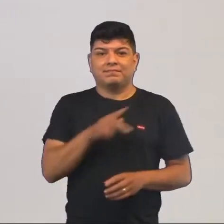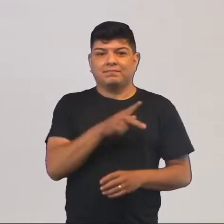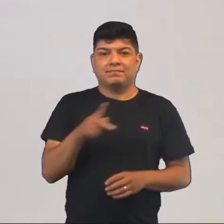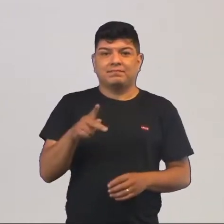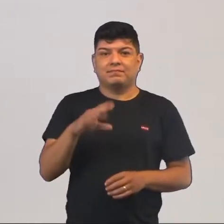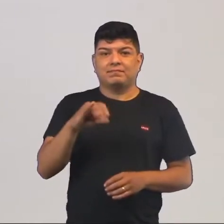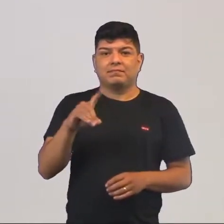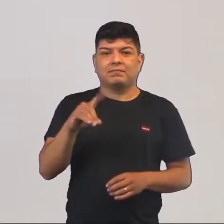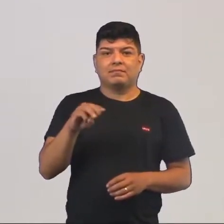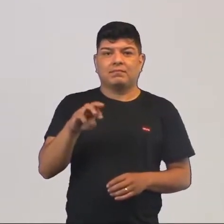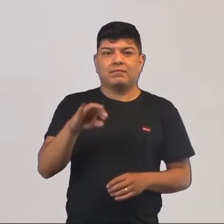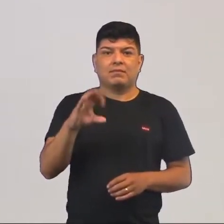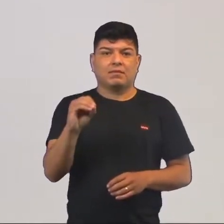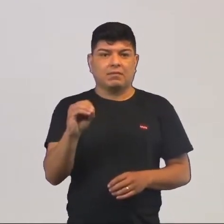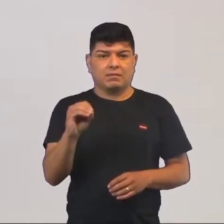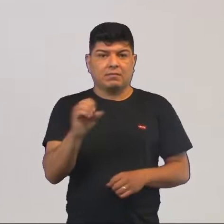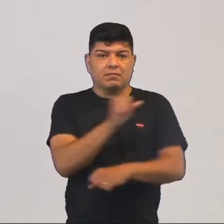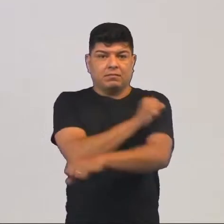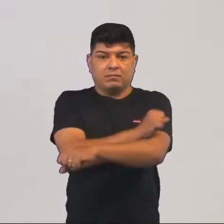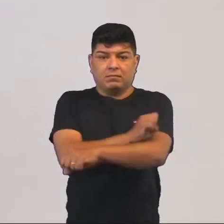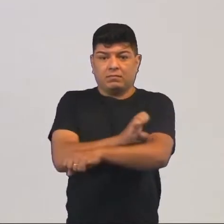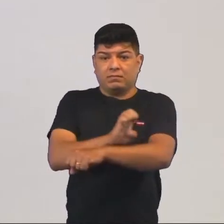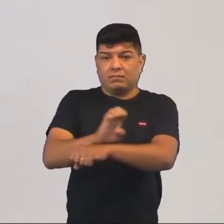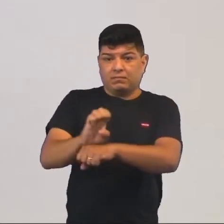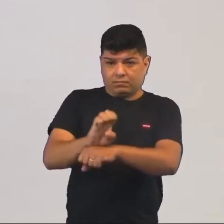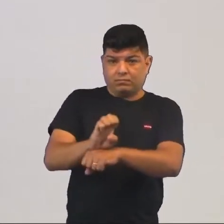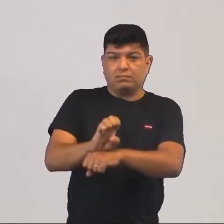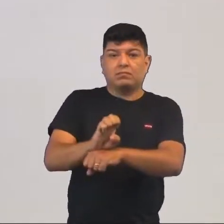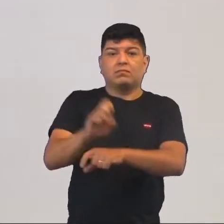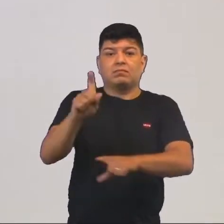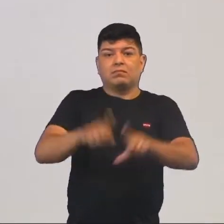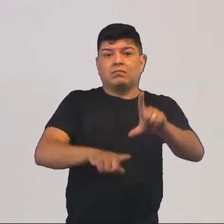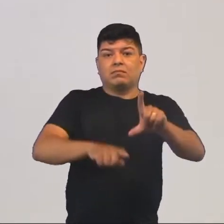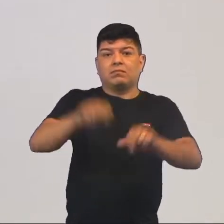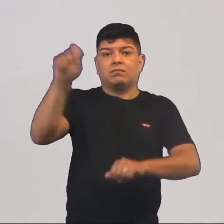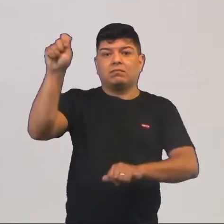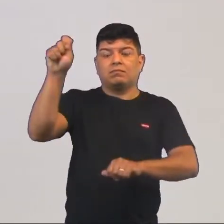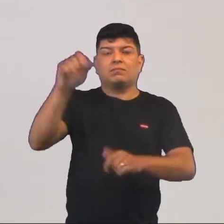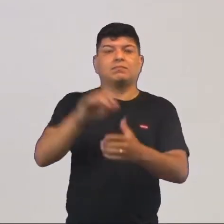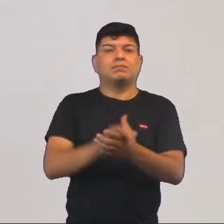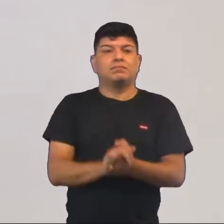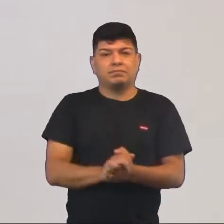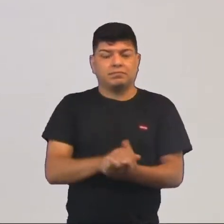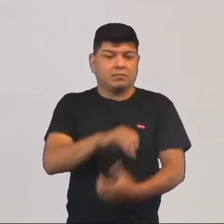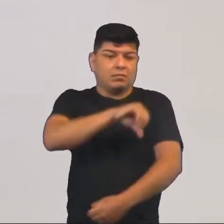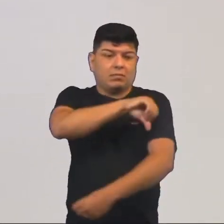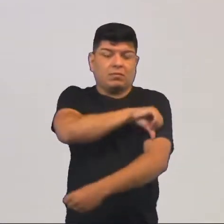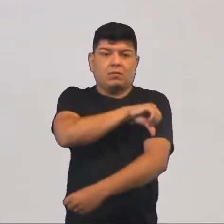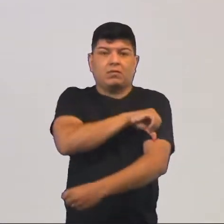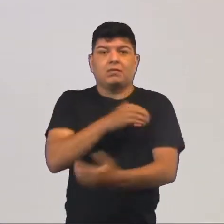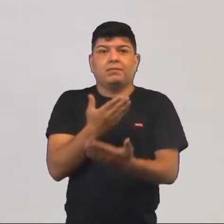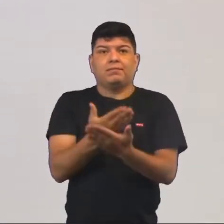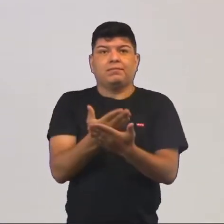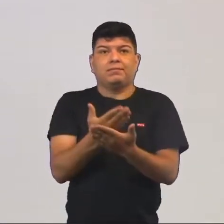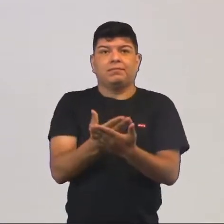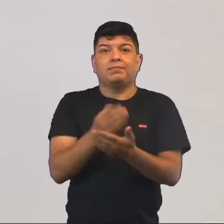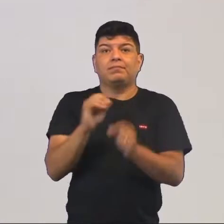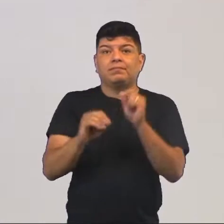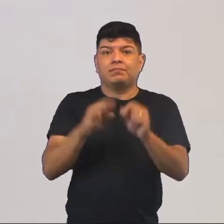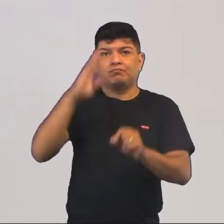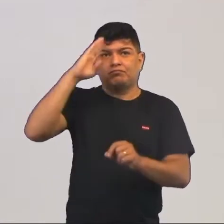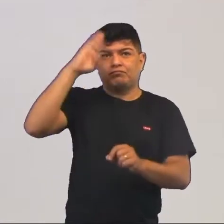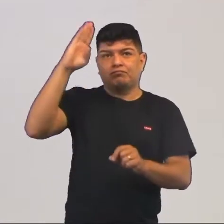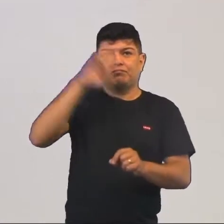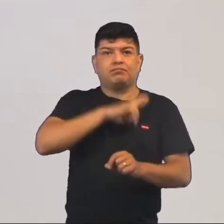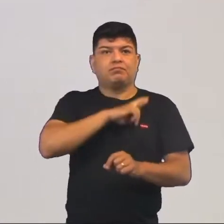Professor Cid Mauro, assessor do ensino religioso da Secretaria de Educação do Estado do Acre, com o 9º ano na aula Fundamentos